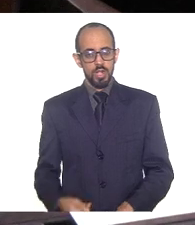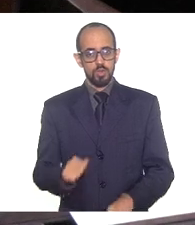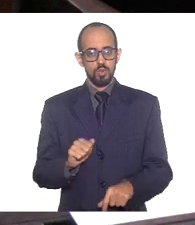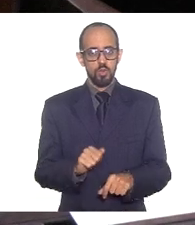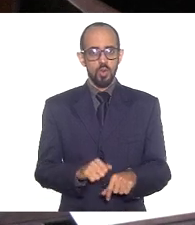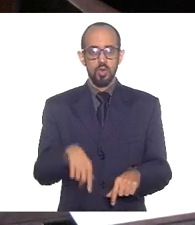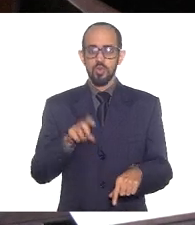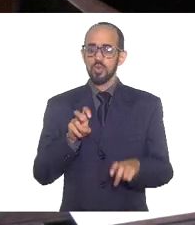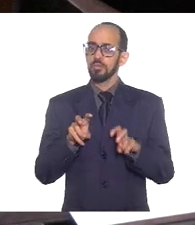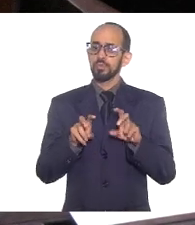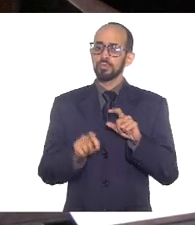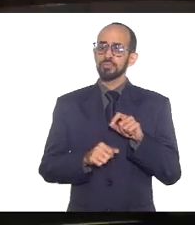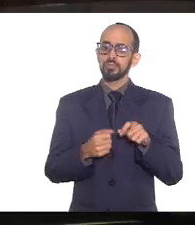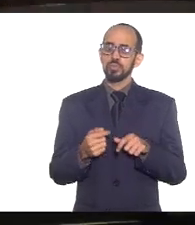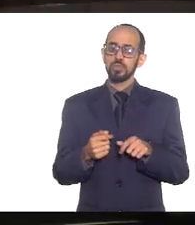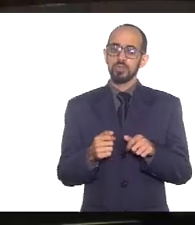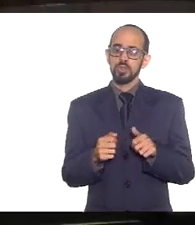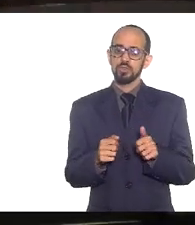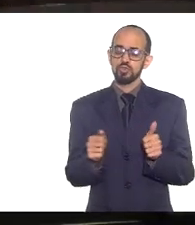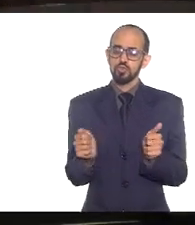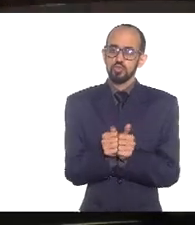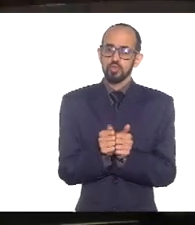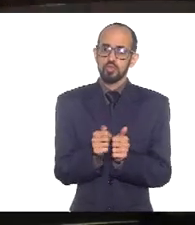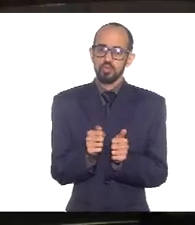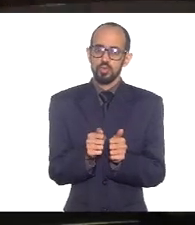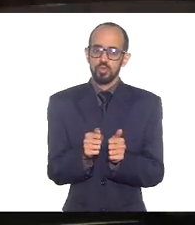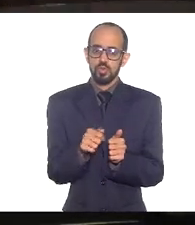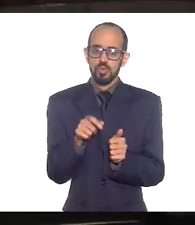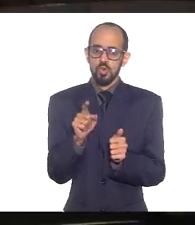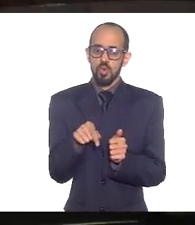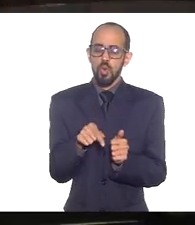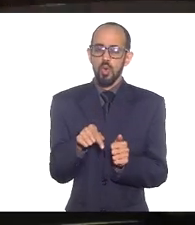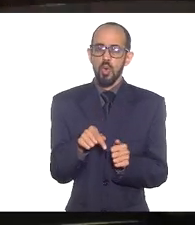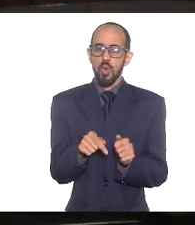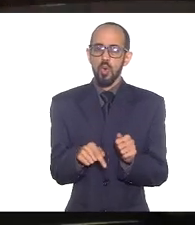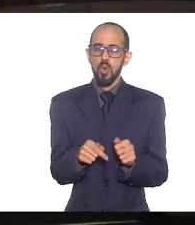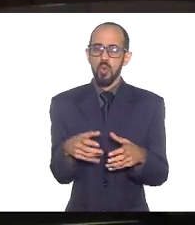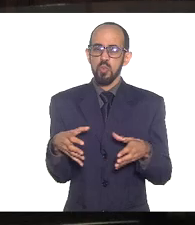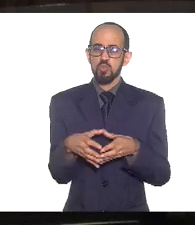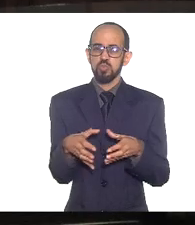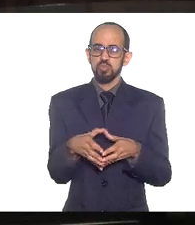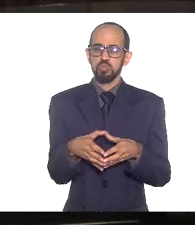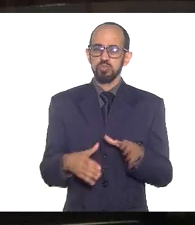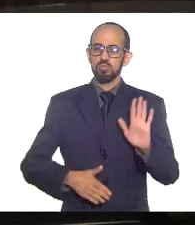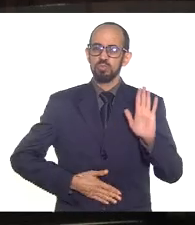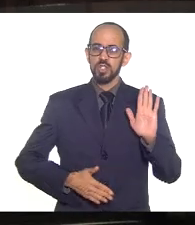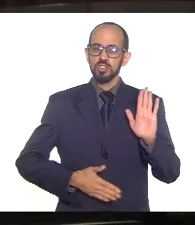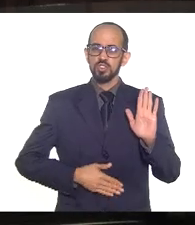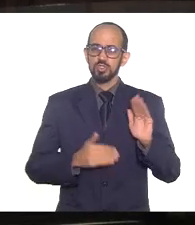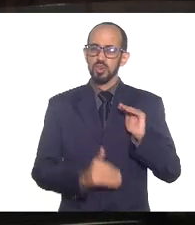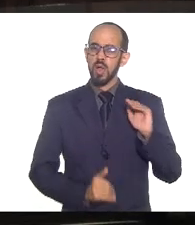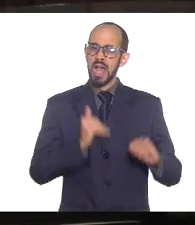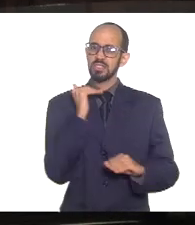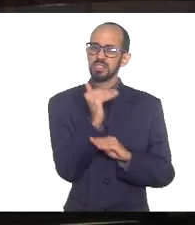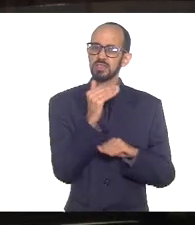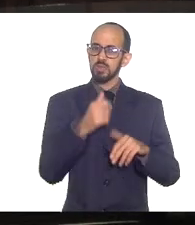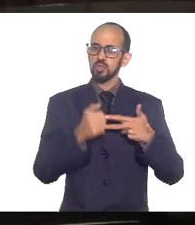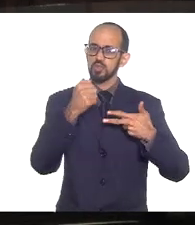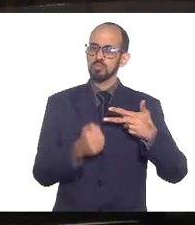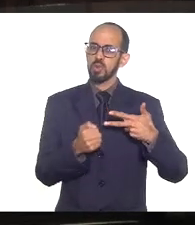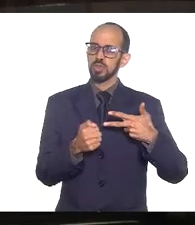o crivo desta troika uma verdadeira troika e se coloca acima dos poderes constituídos